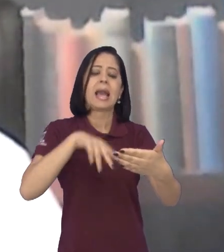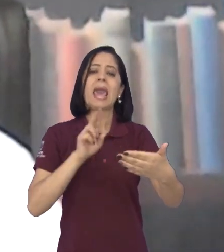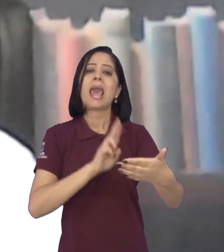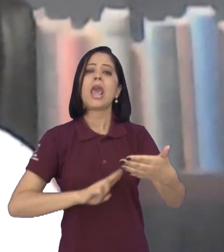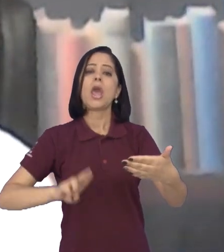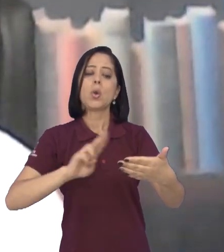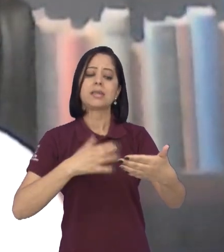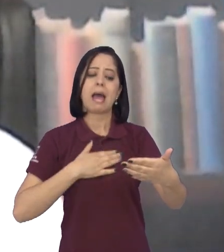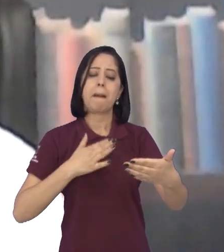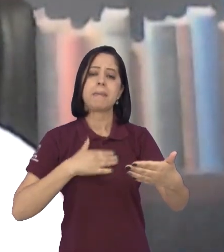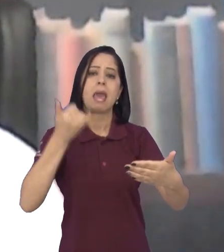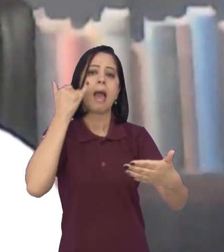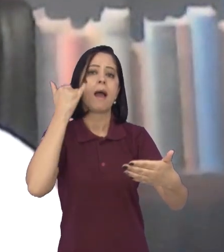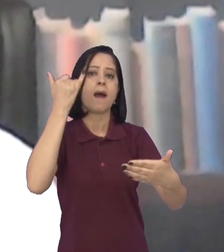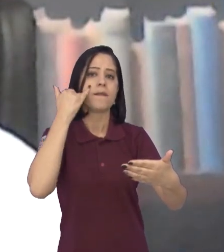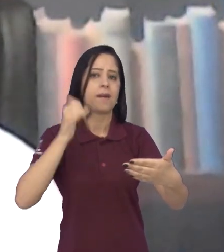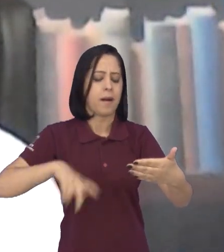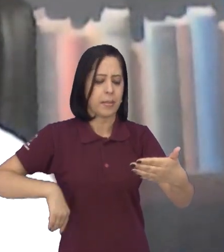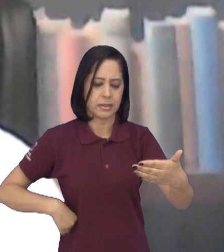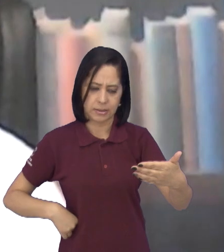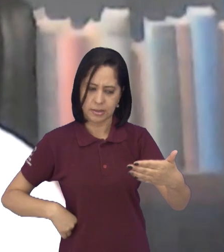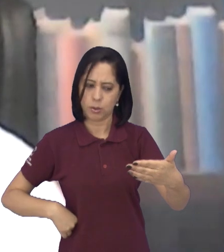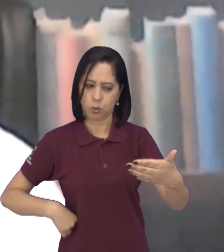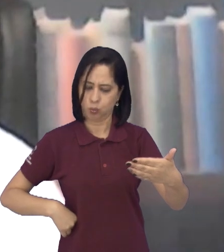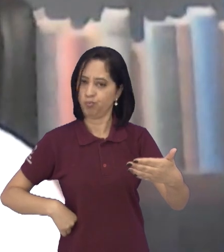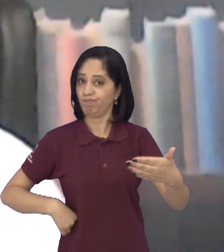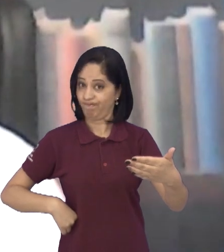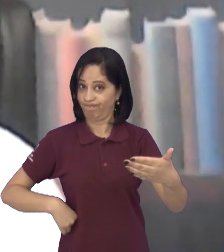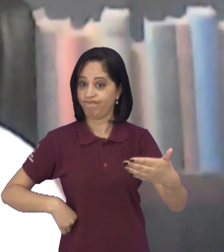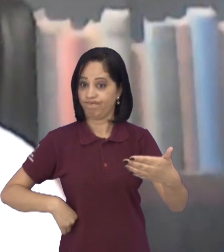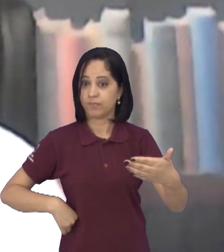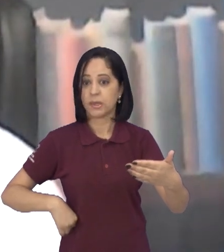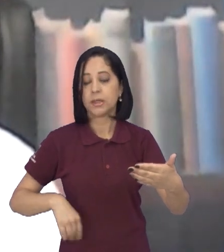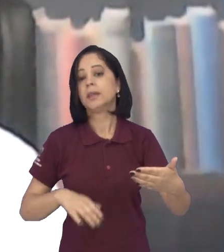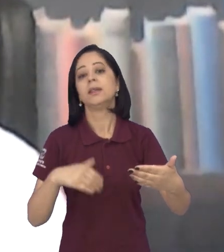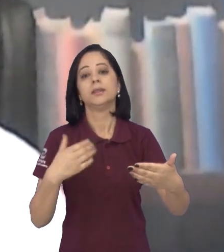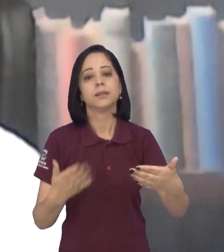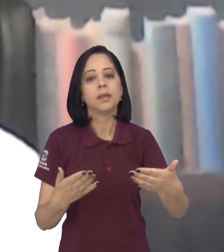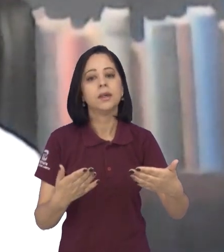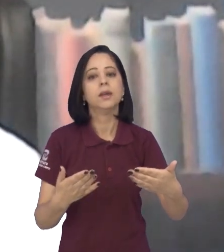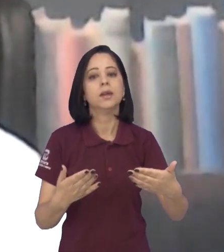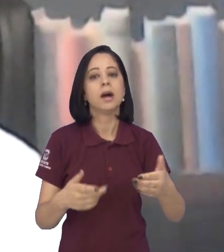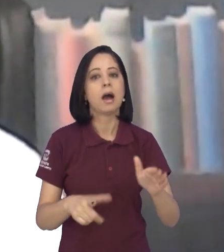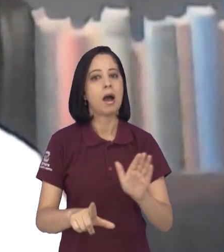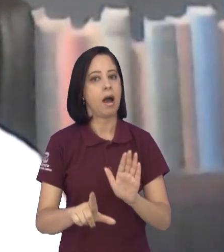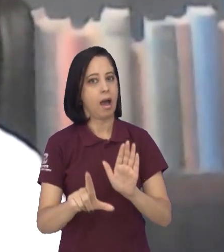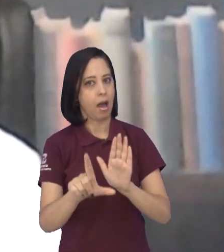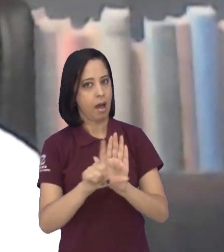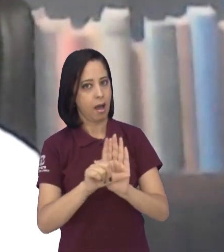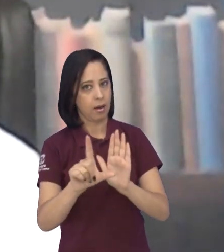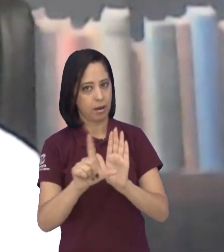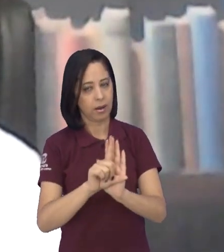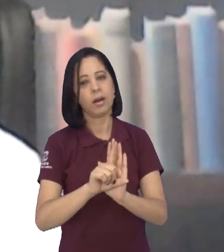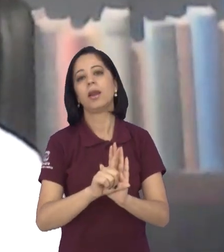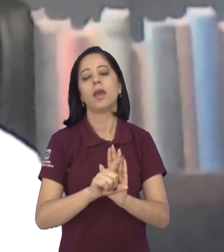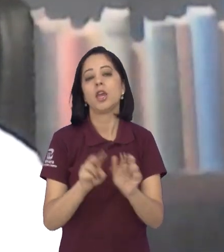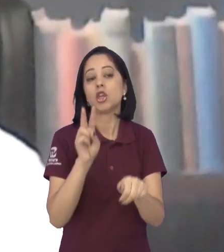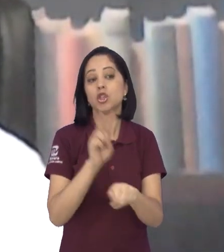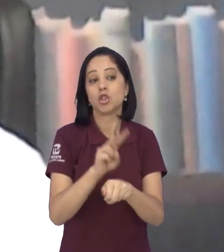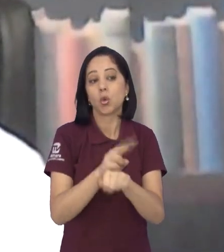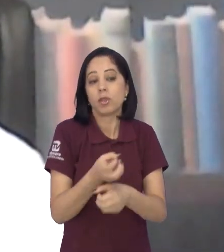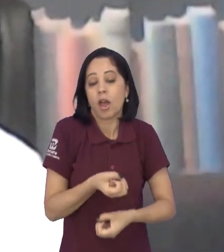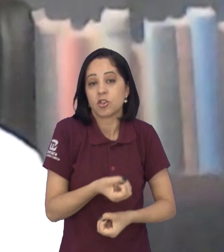dados coletados sem o nosso consentimento. A base da Lei Geral de Proteção de Dados